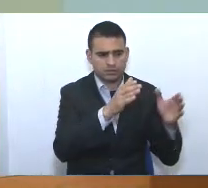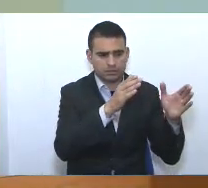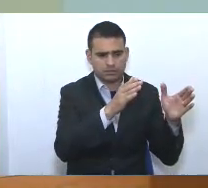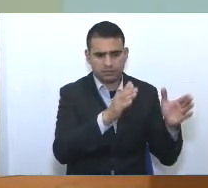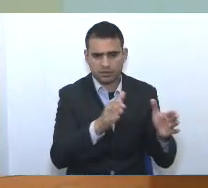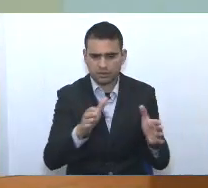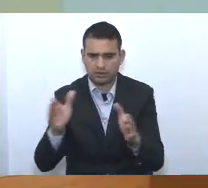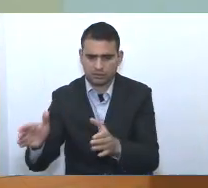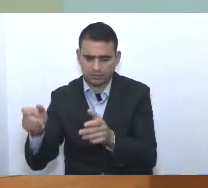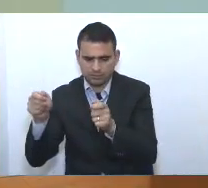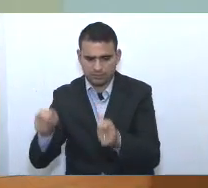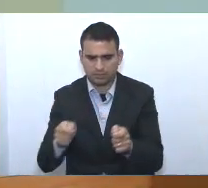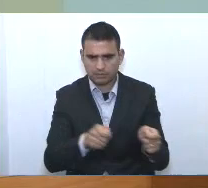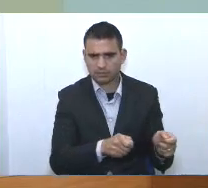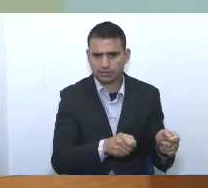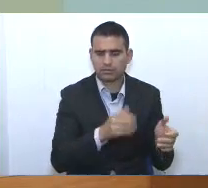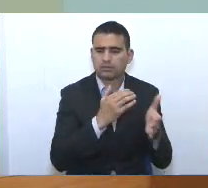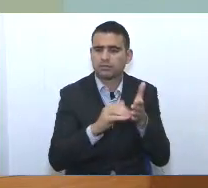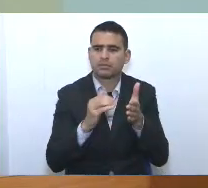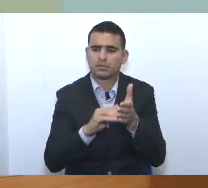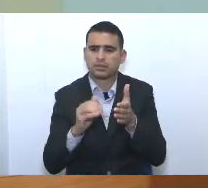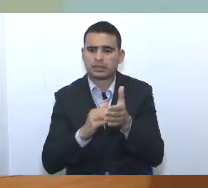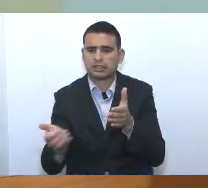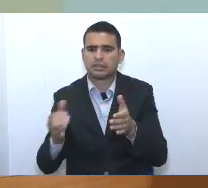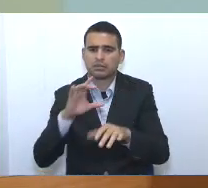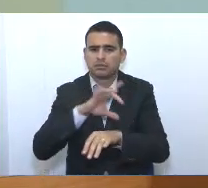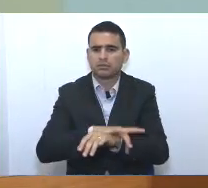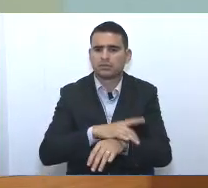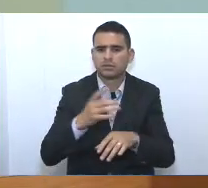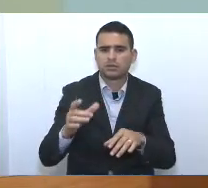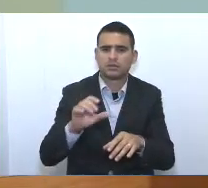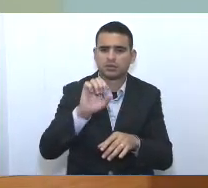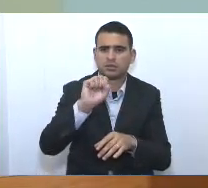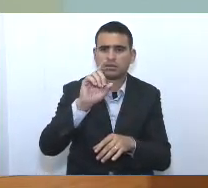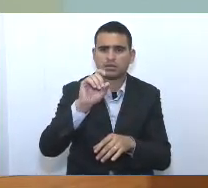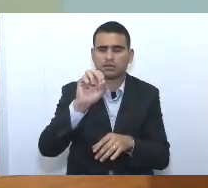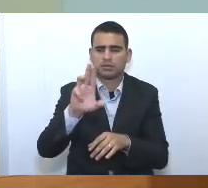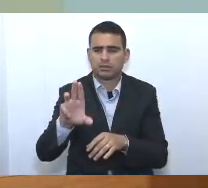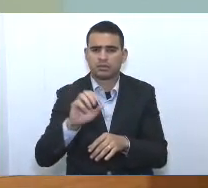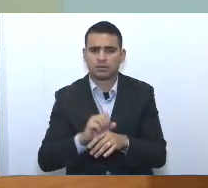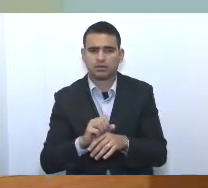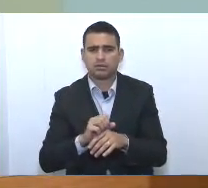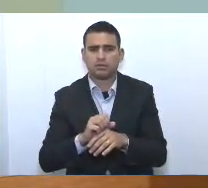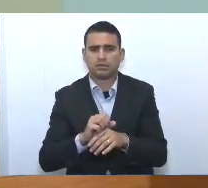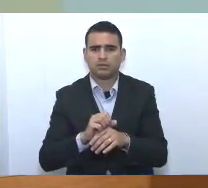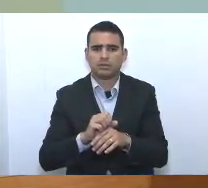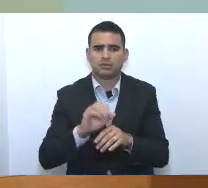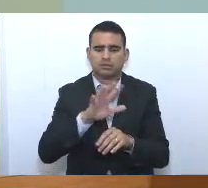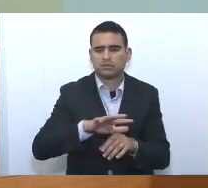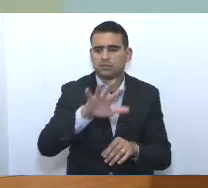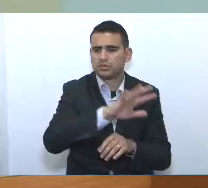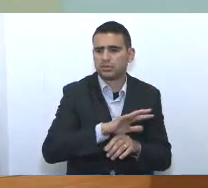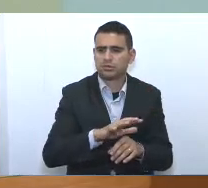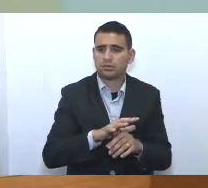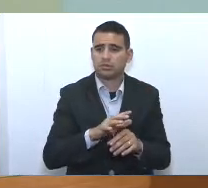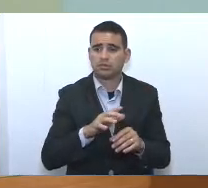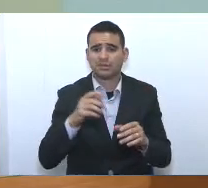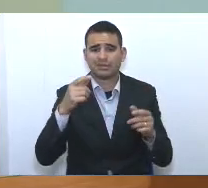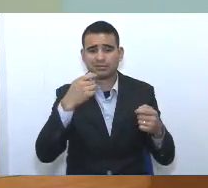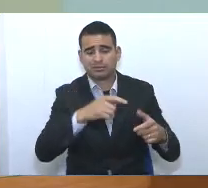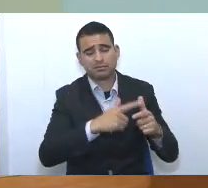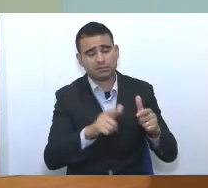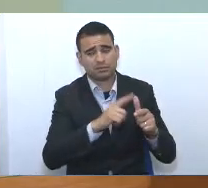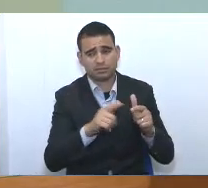SDU, Meio Ambiente, Jurídico. Então, hoje nós temos um déficit muito grande de funcionários nessas secretarias. E dentro